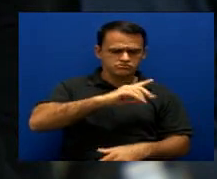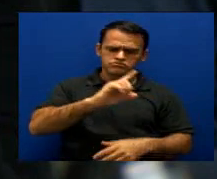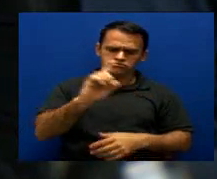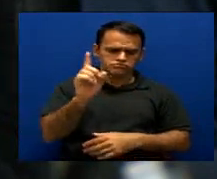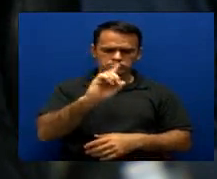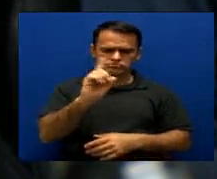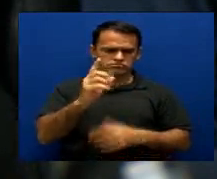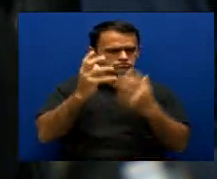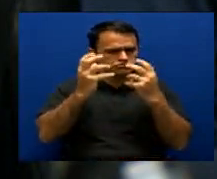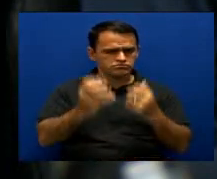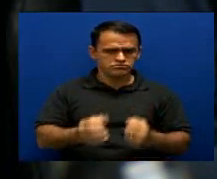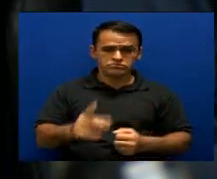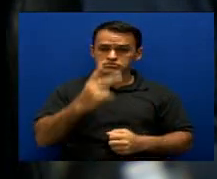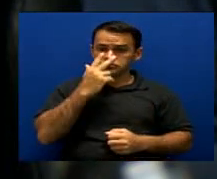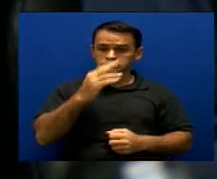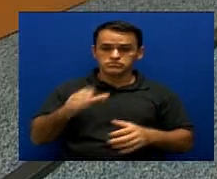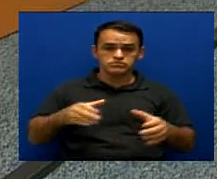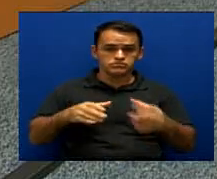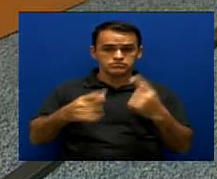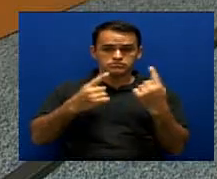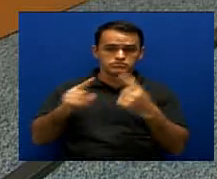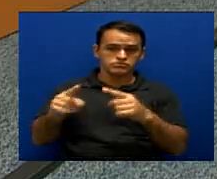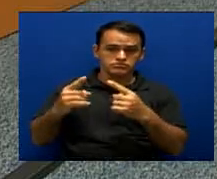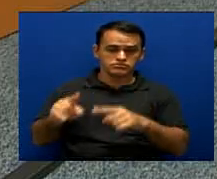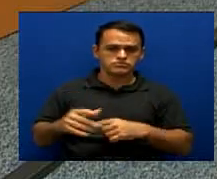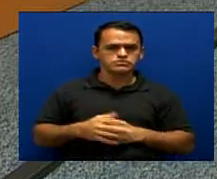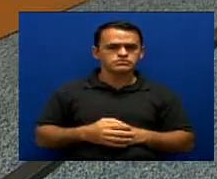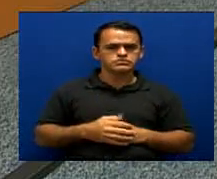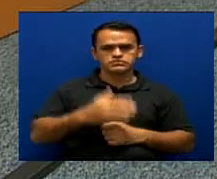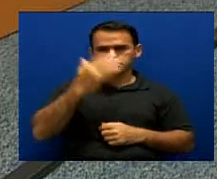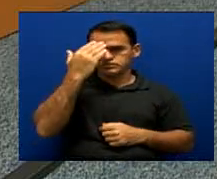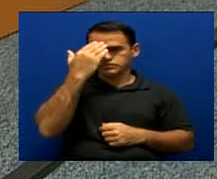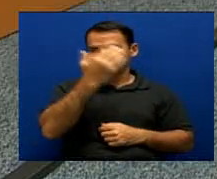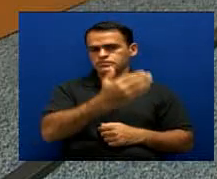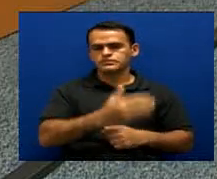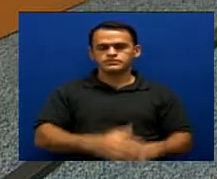concursados obrigada maridão